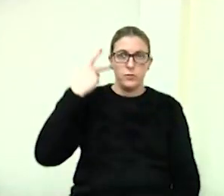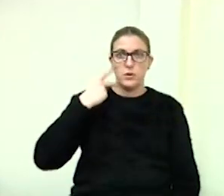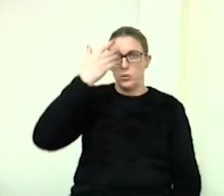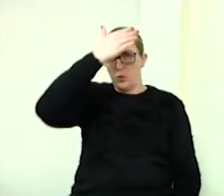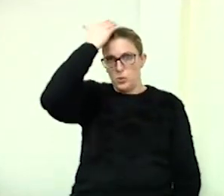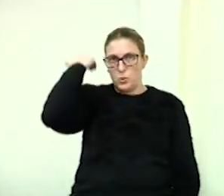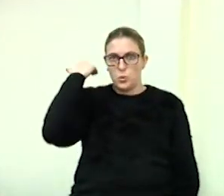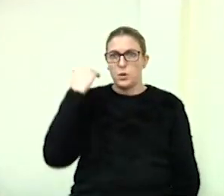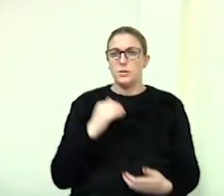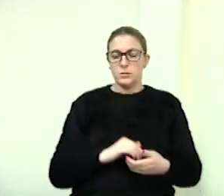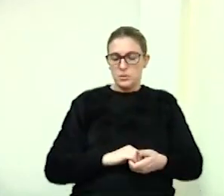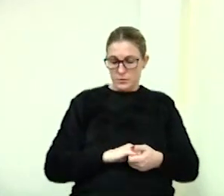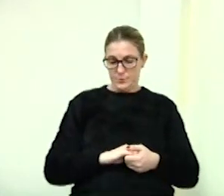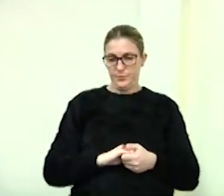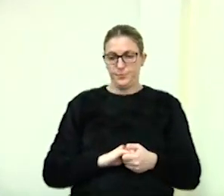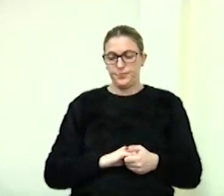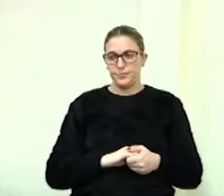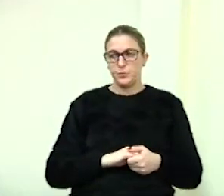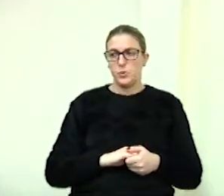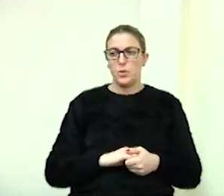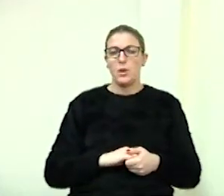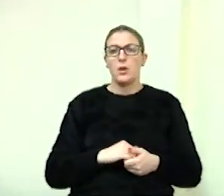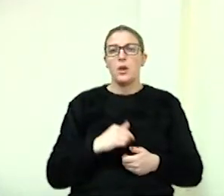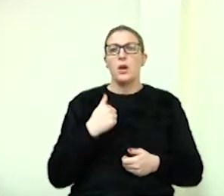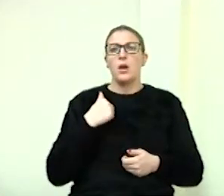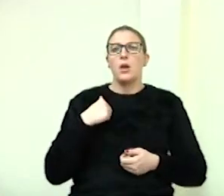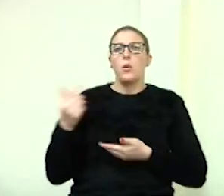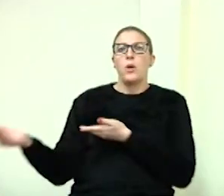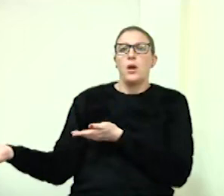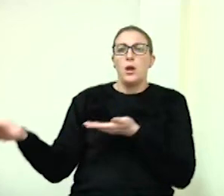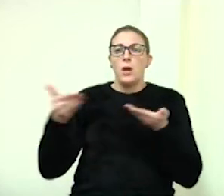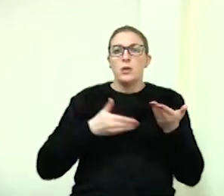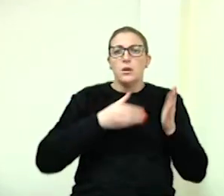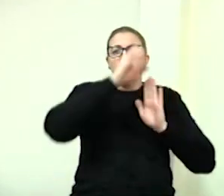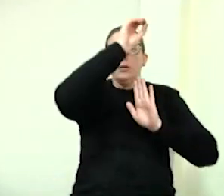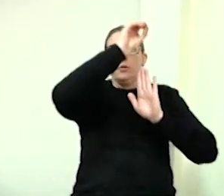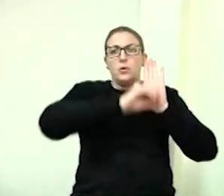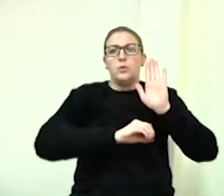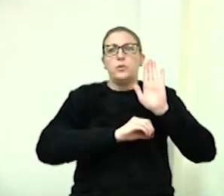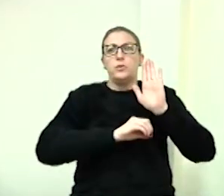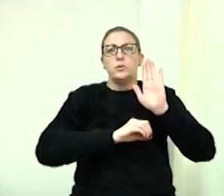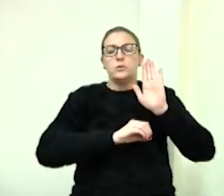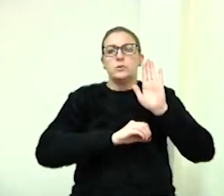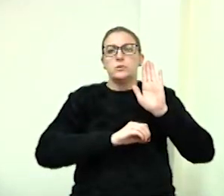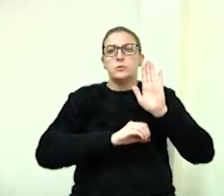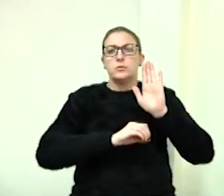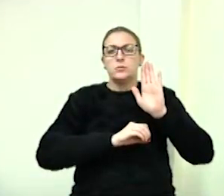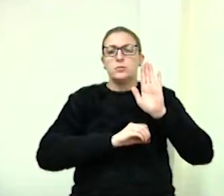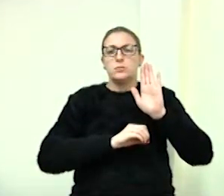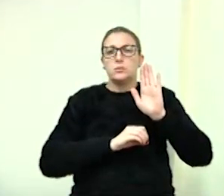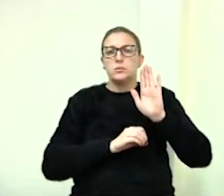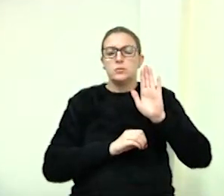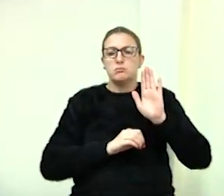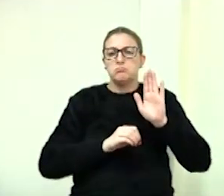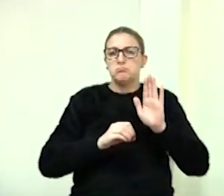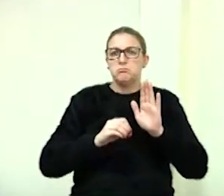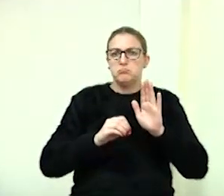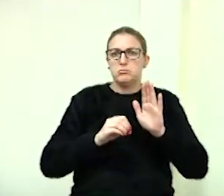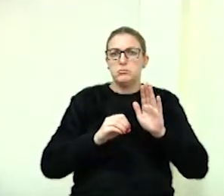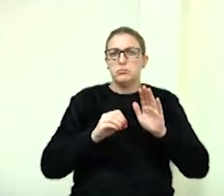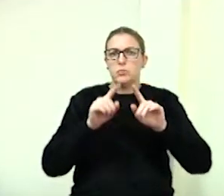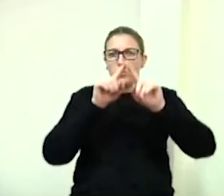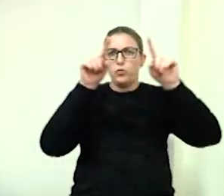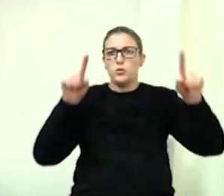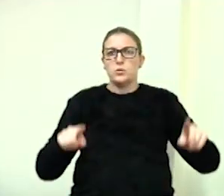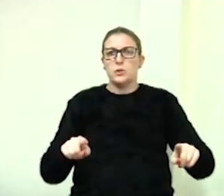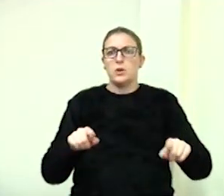recebi o ofício do pessoal da 10ª da Coordenadoria